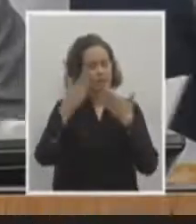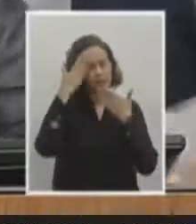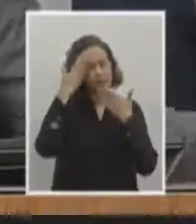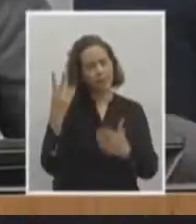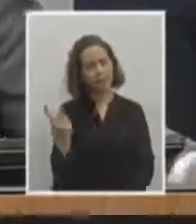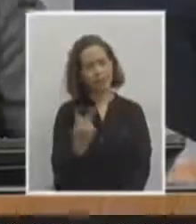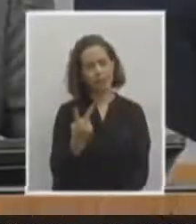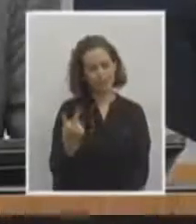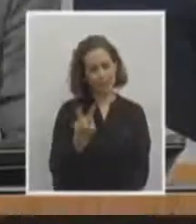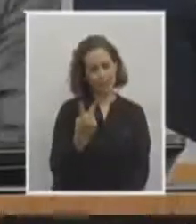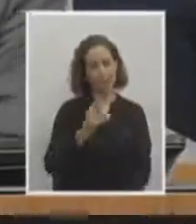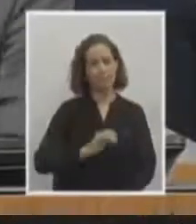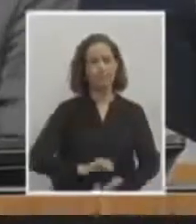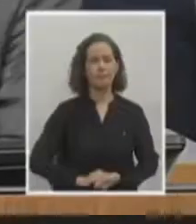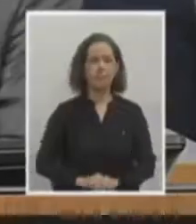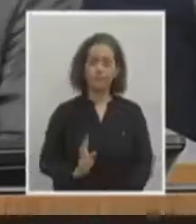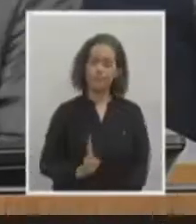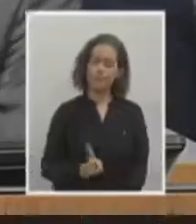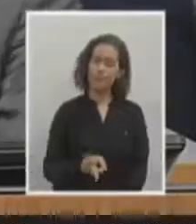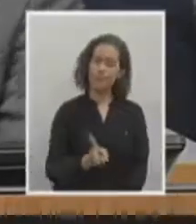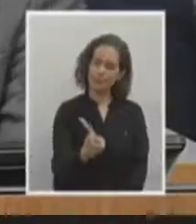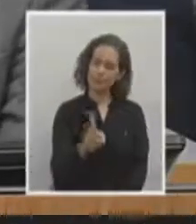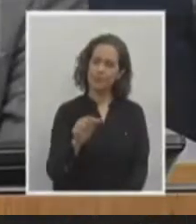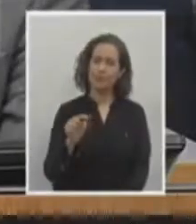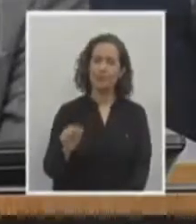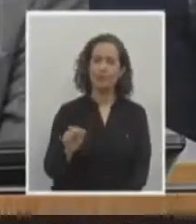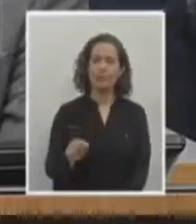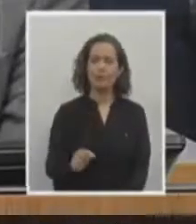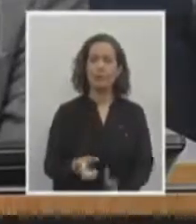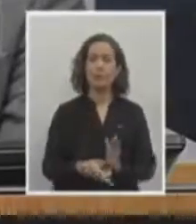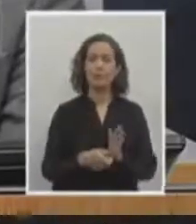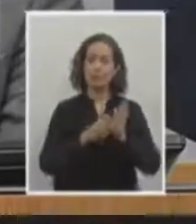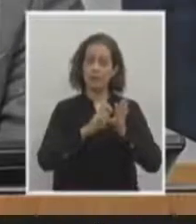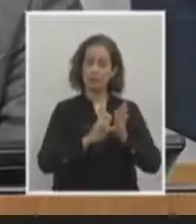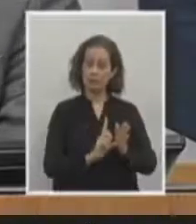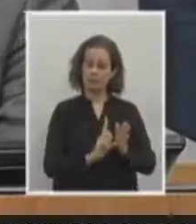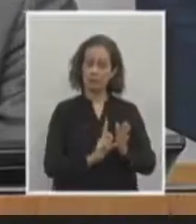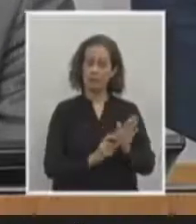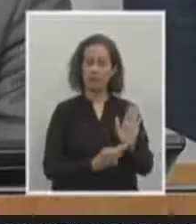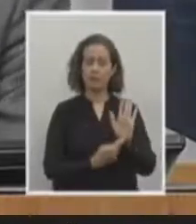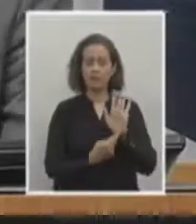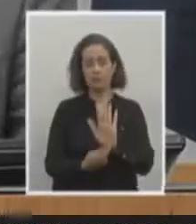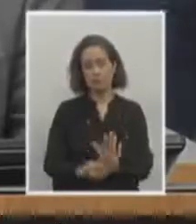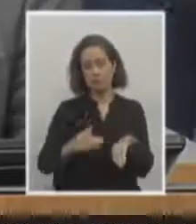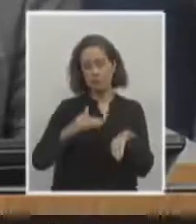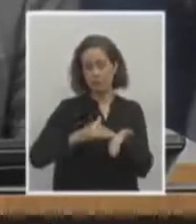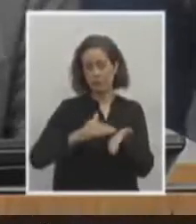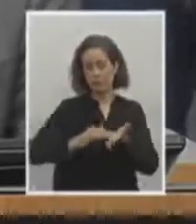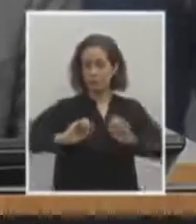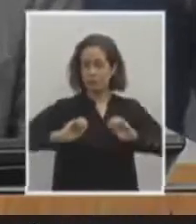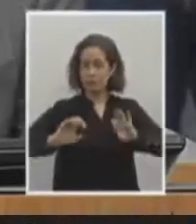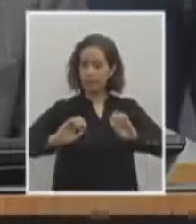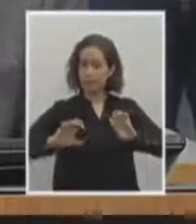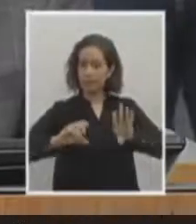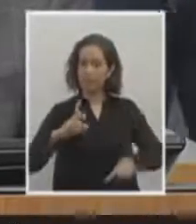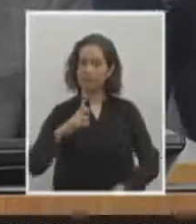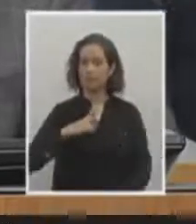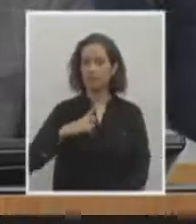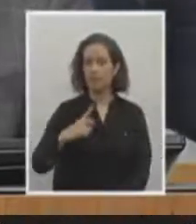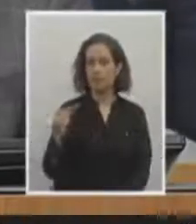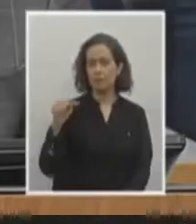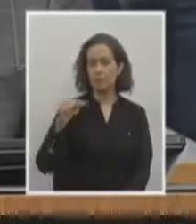Scarlett. Então, continuando aqui, antes de passar a palavra para as representantes da Secretaria de Educação, temos aqui mais